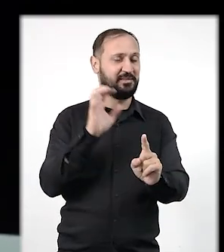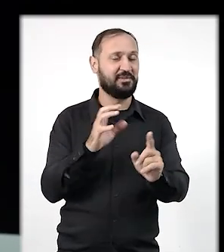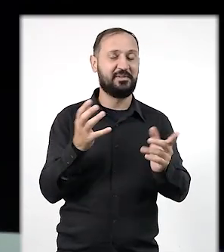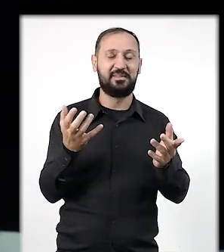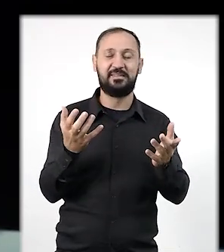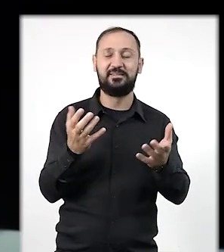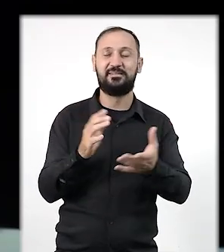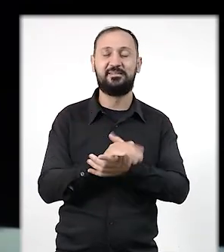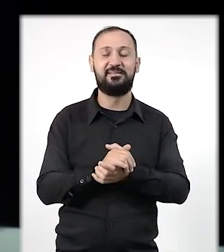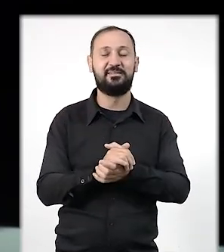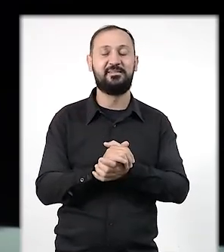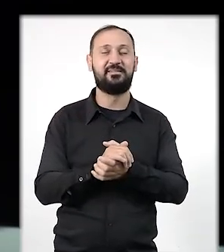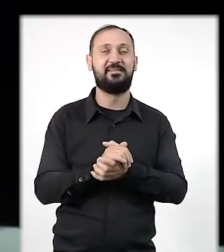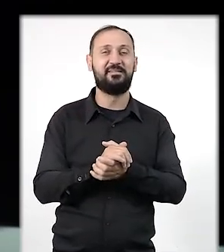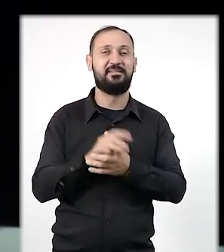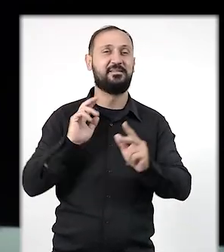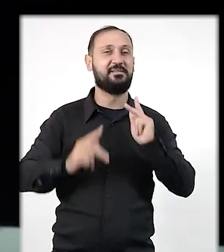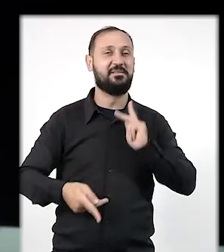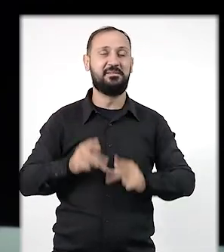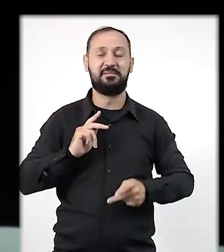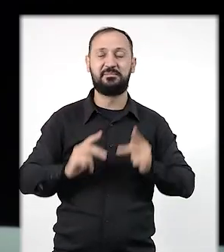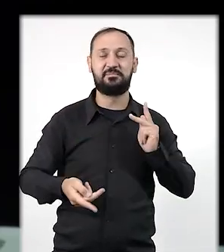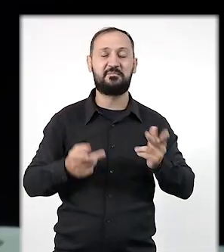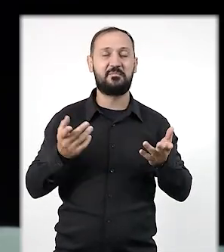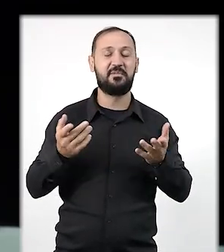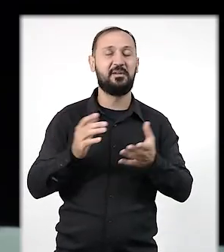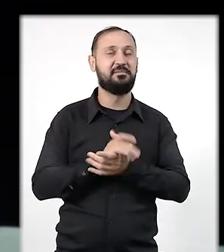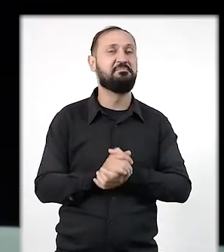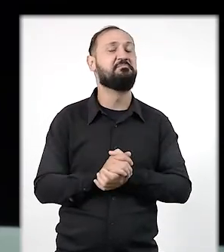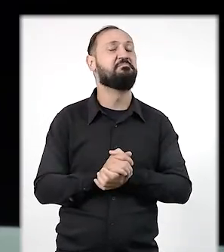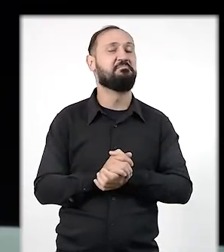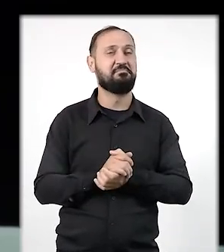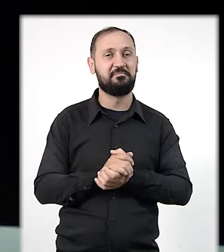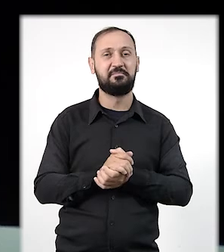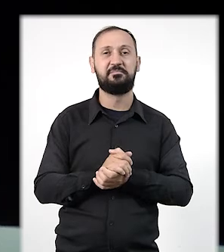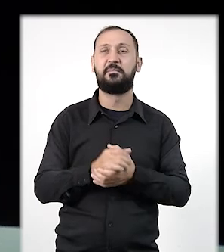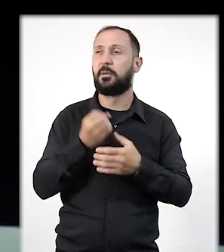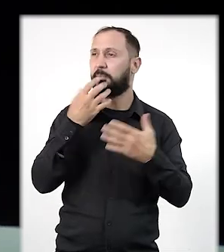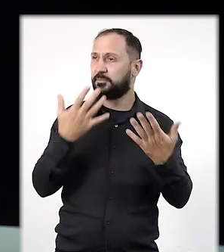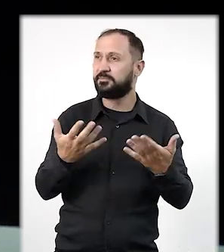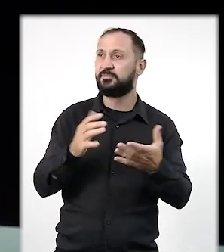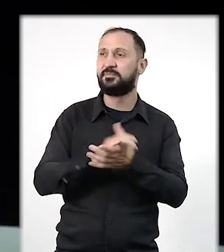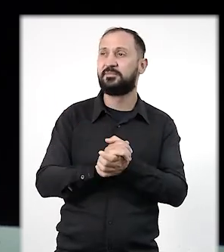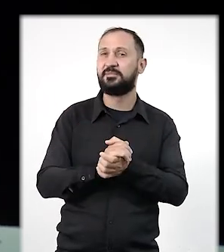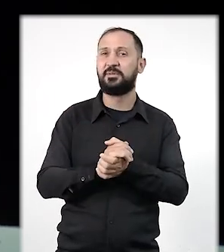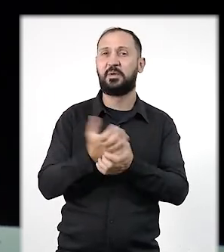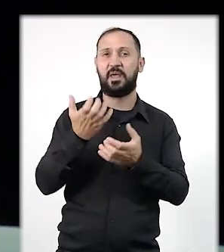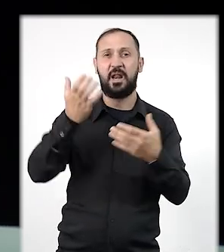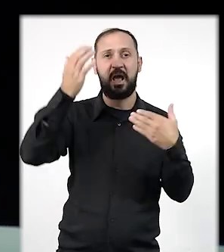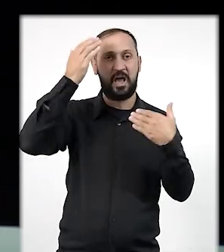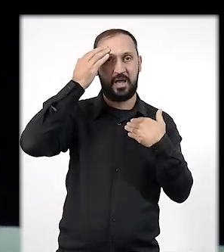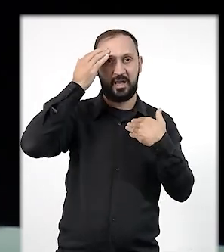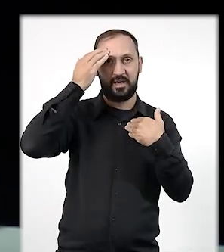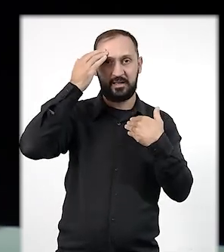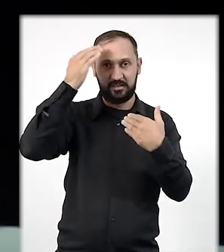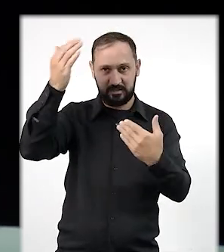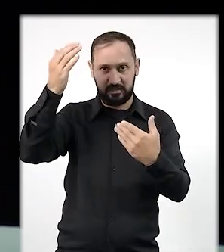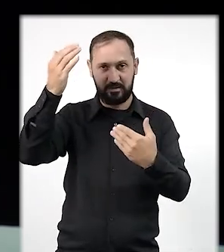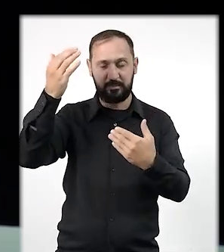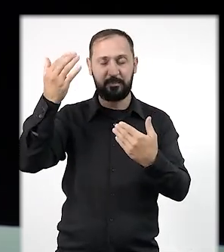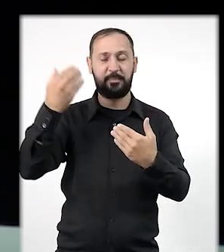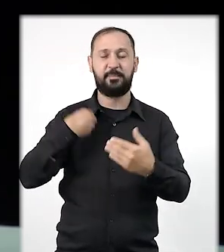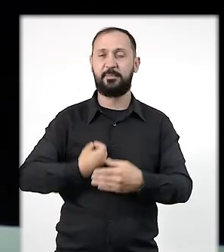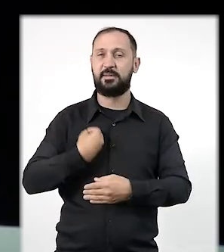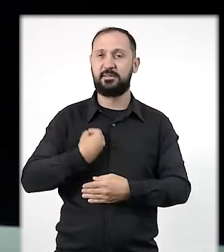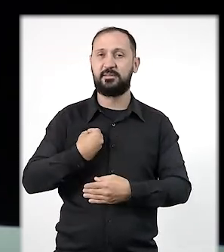com hormônios, né, do ser humano. Sim. Bom, Fabiano, gostaria de agradecer muito pela sua